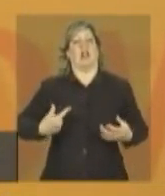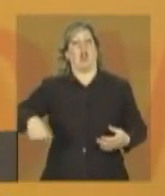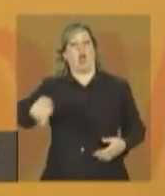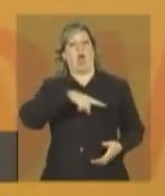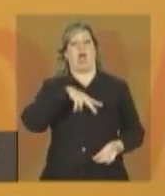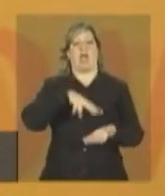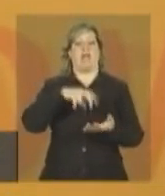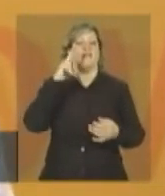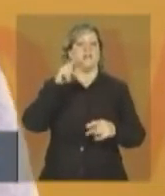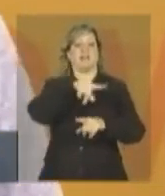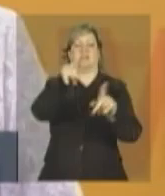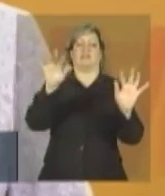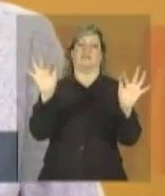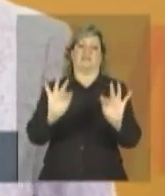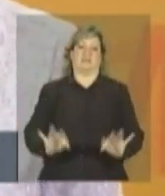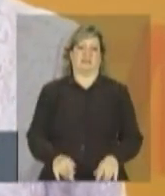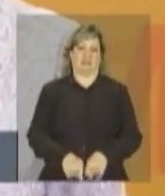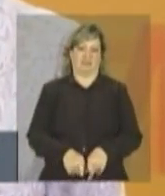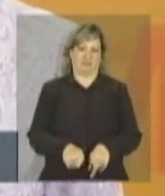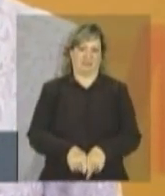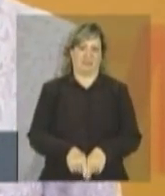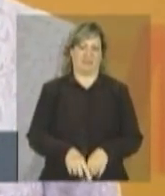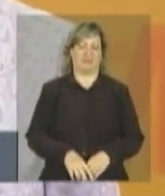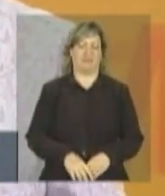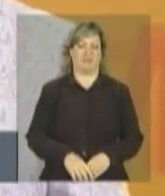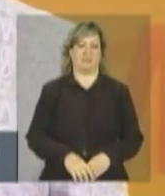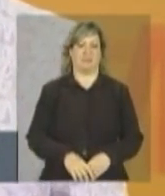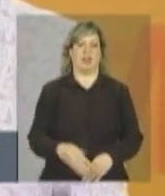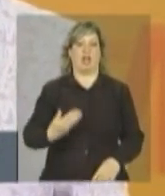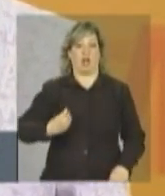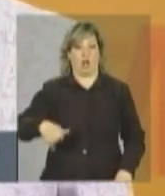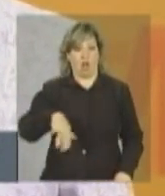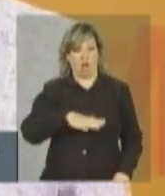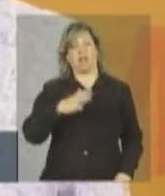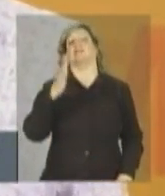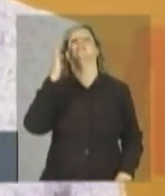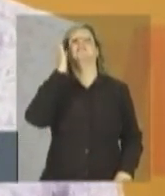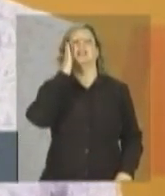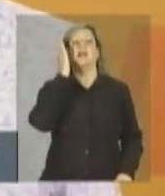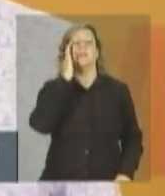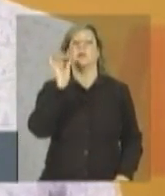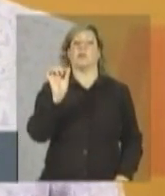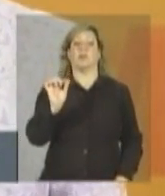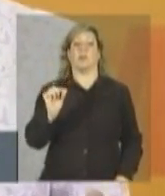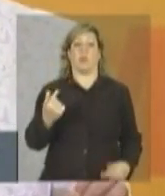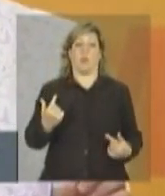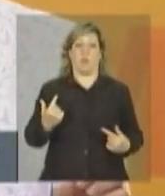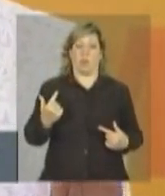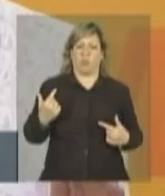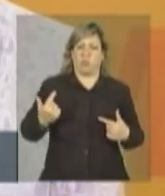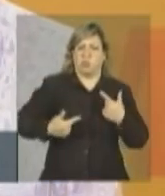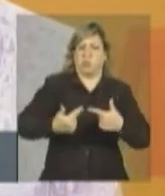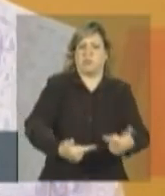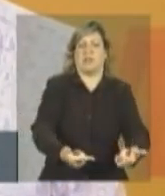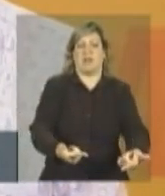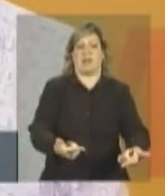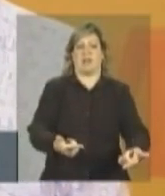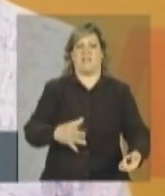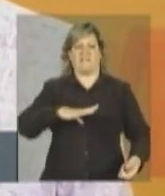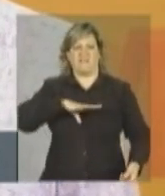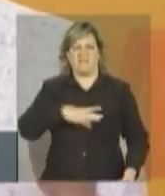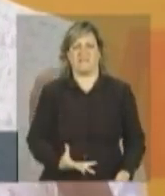nossa alegria. E nós sabemos que lutar, que